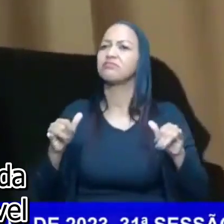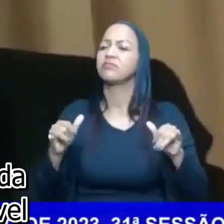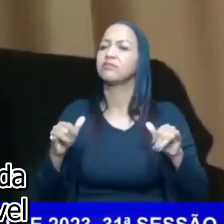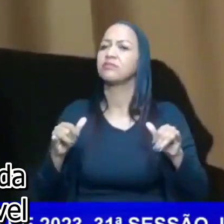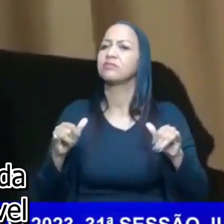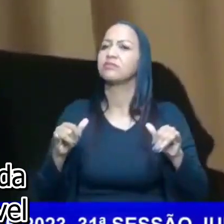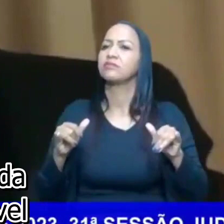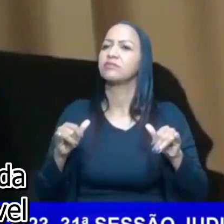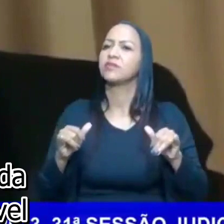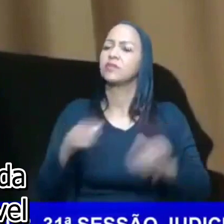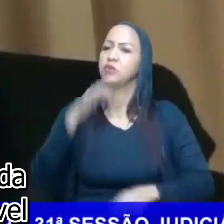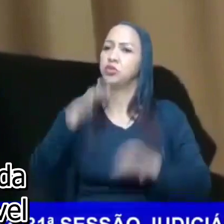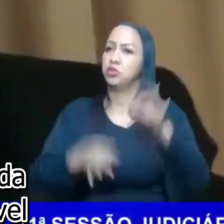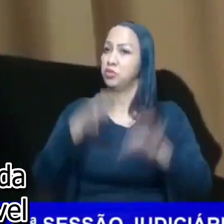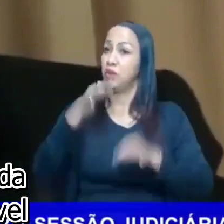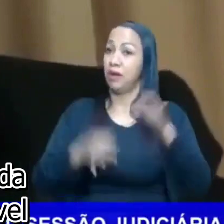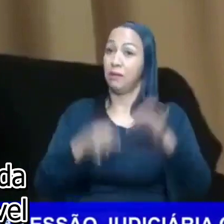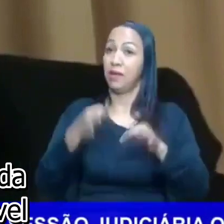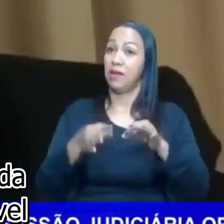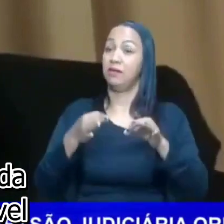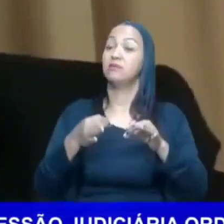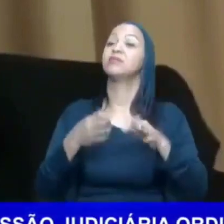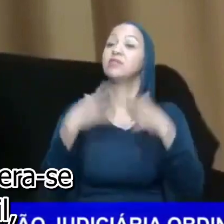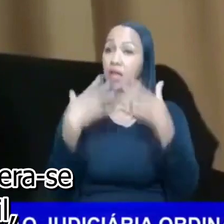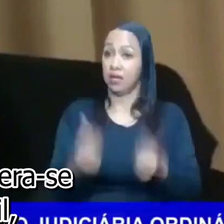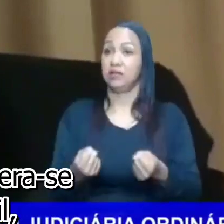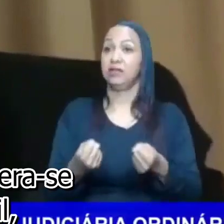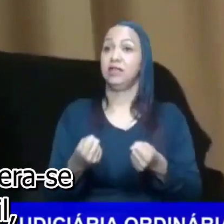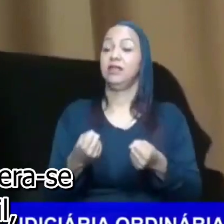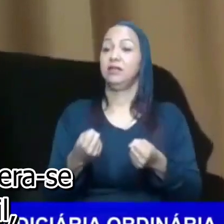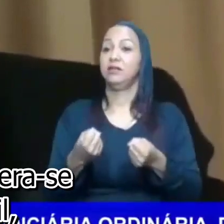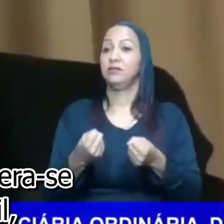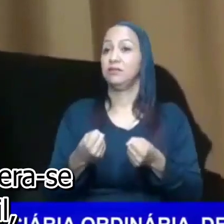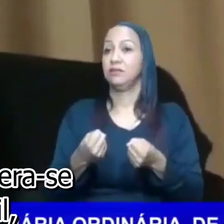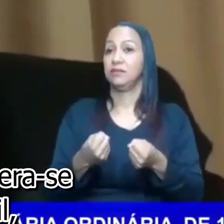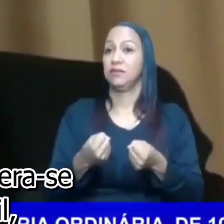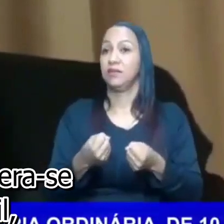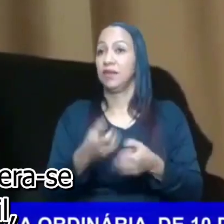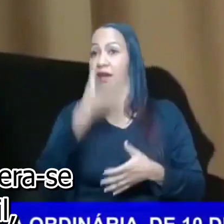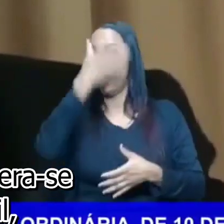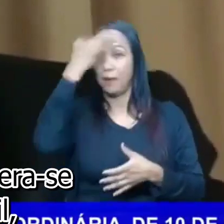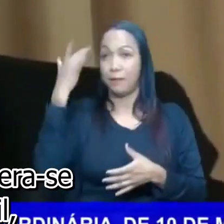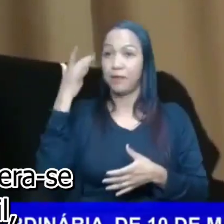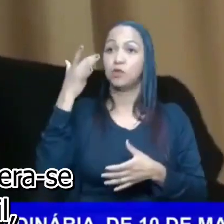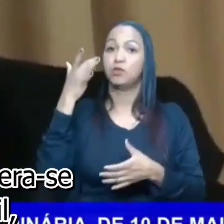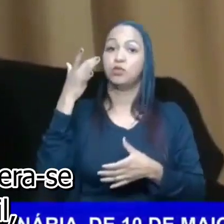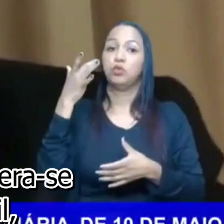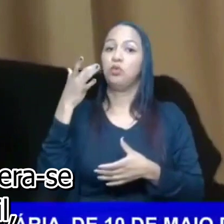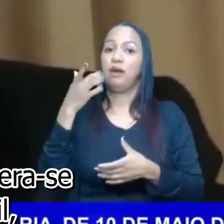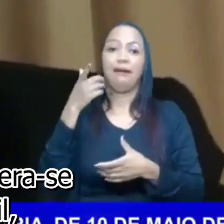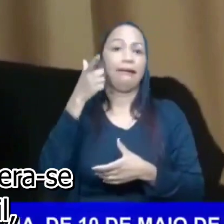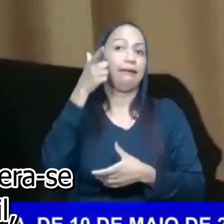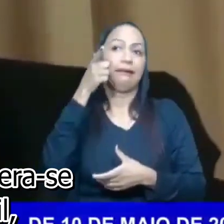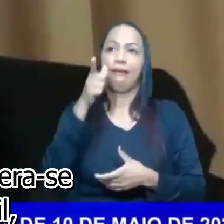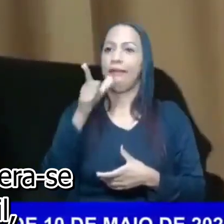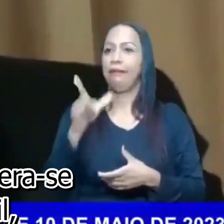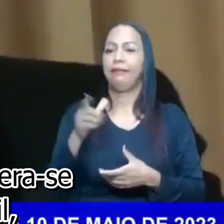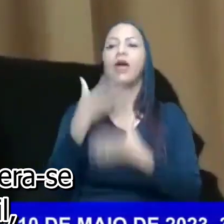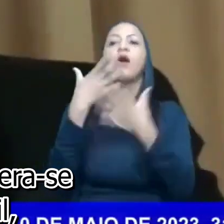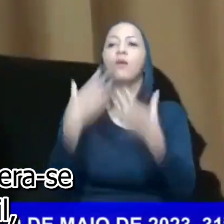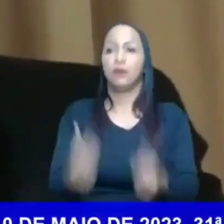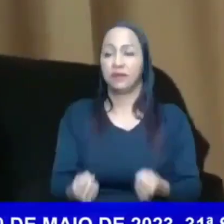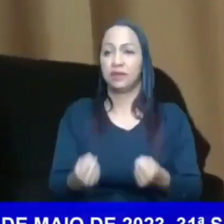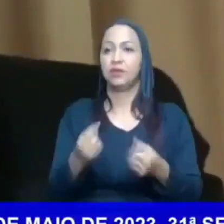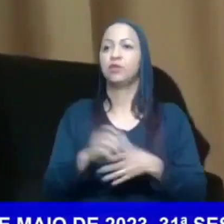em razão de o julgamento ser favorável àquele que alegou a nulidade, ou seja, supera-se isso, está lá no Código de